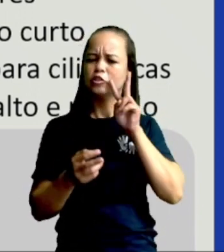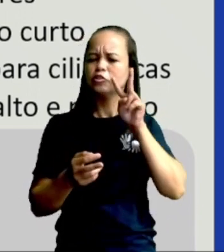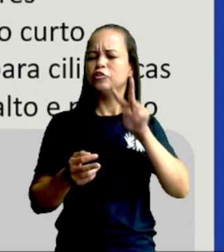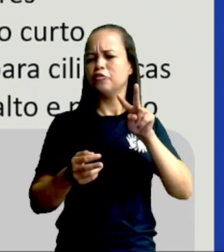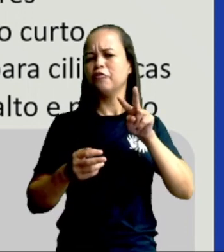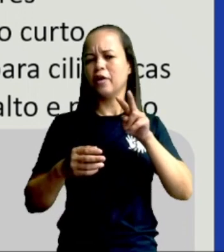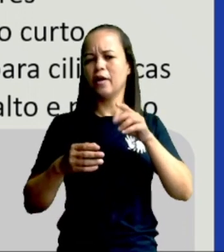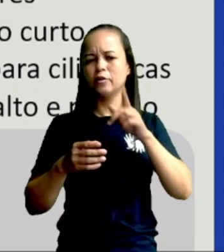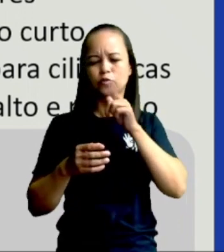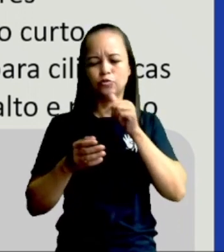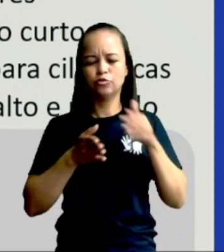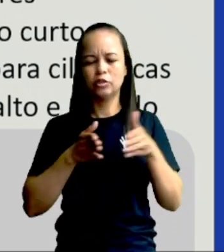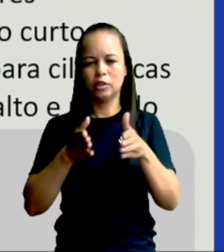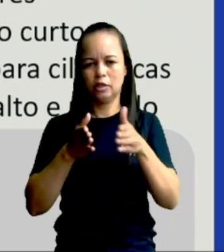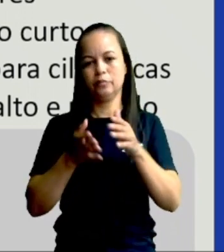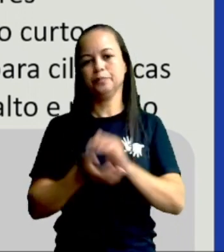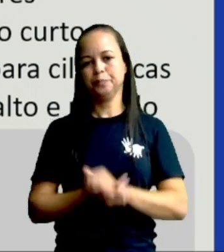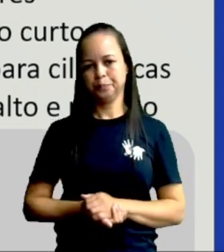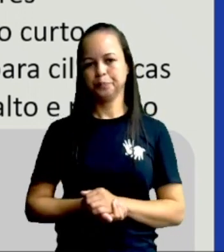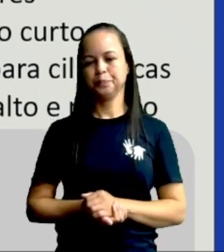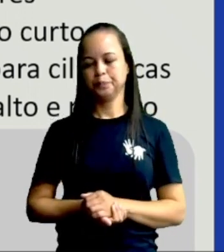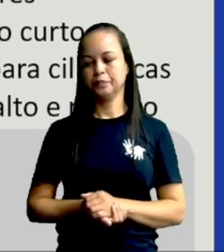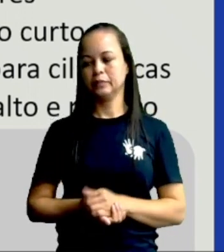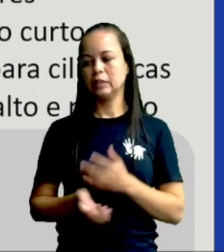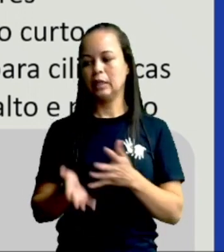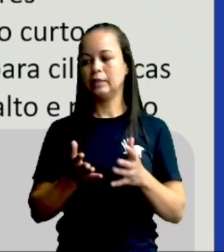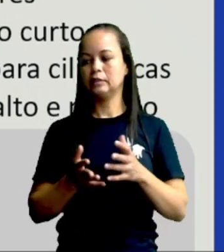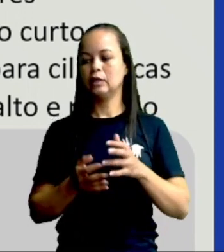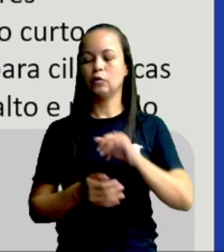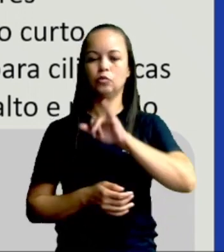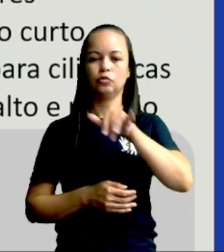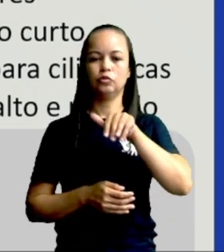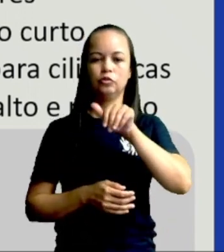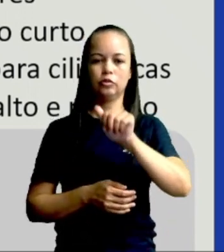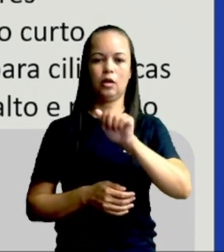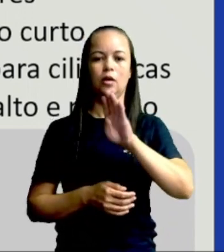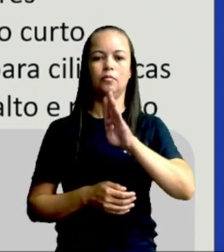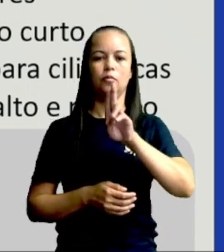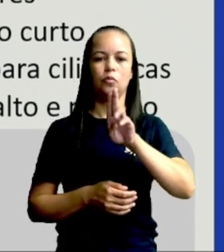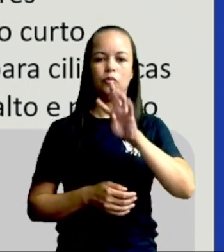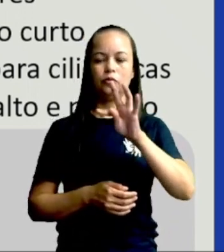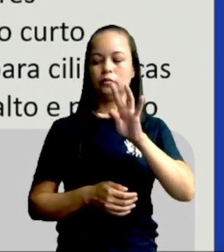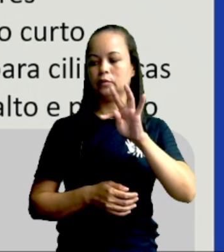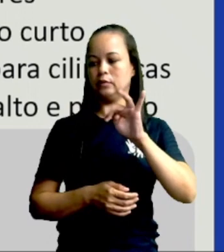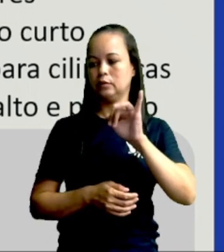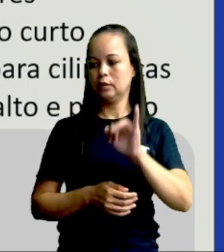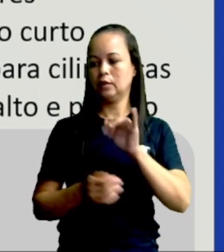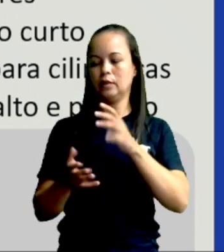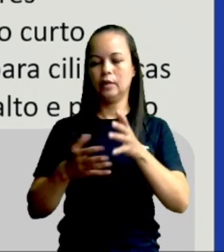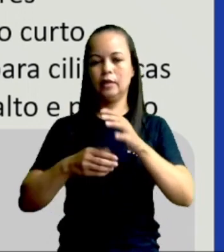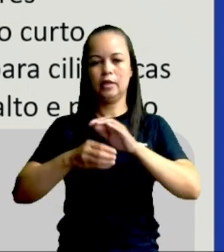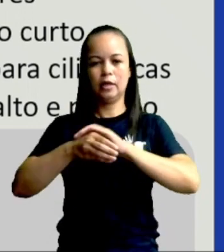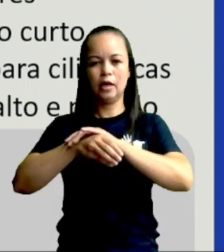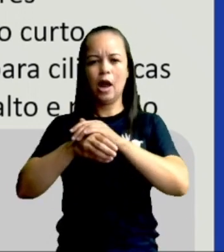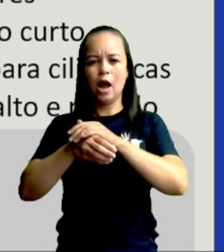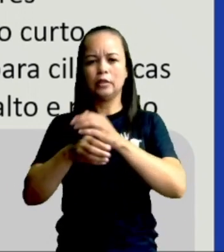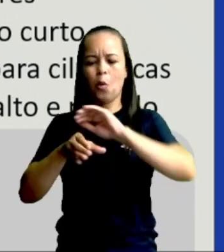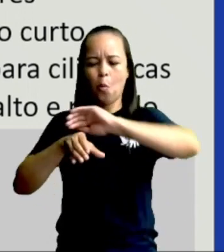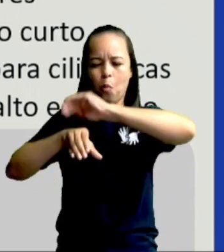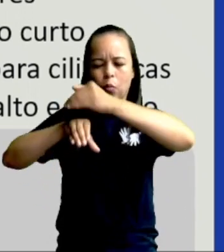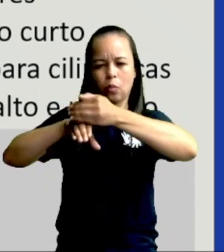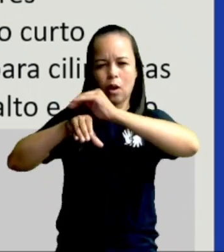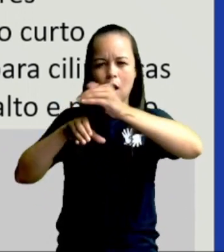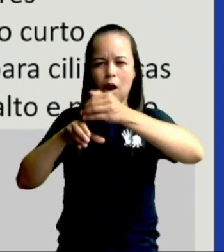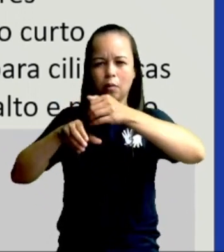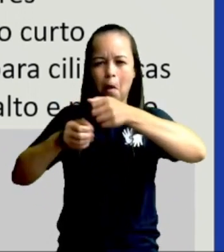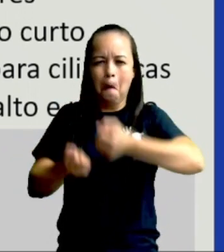município. E o jabuti, algumas pessoas criam em casa, é aquele, são terrestres, tem um casco bem pesado, alto, tem